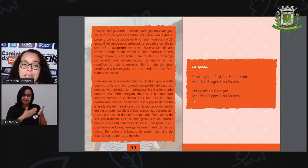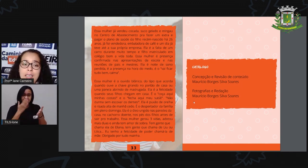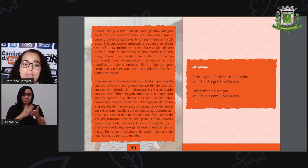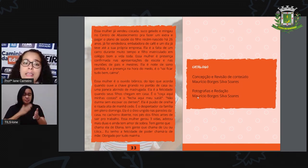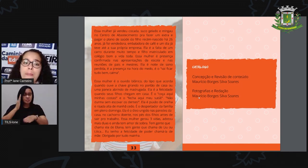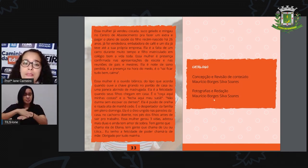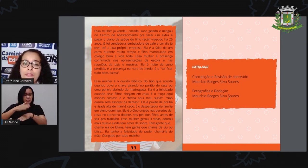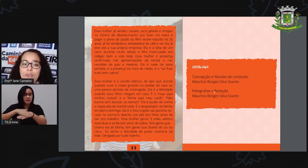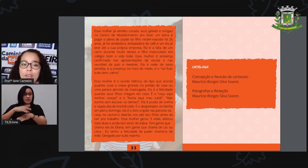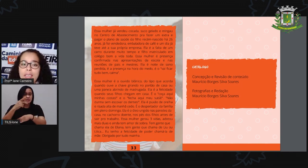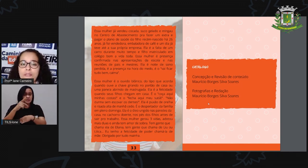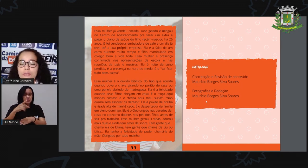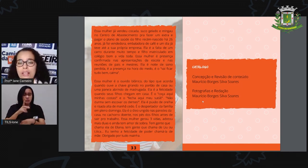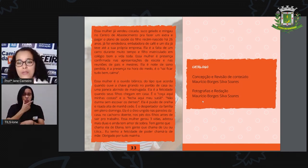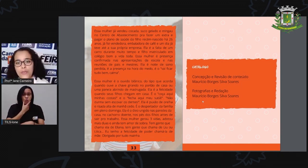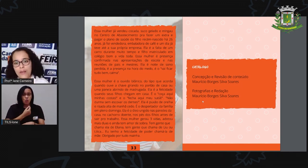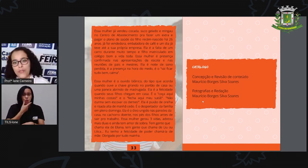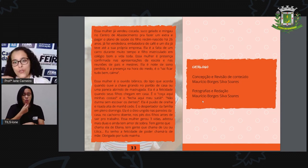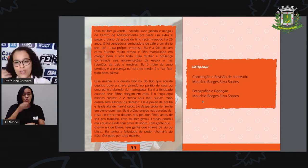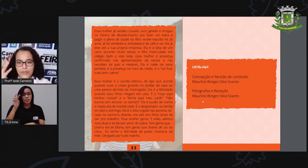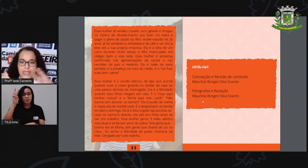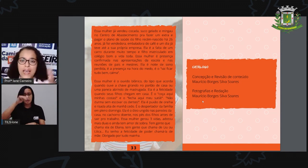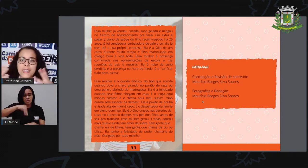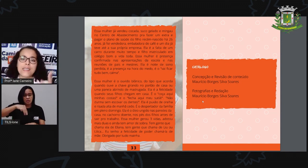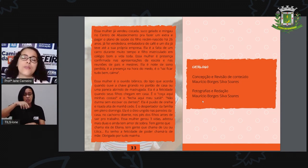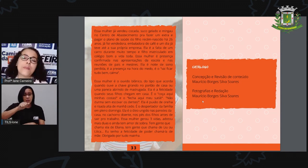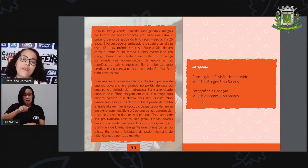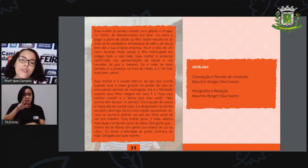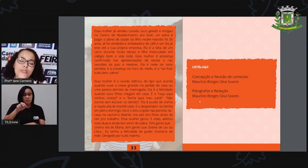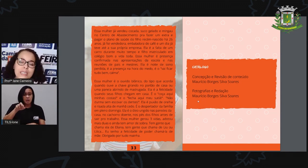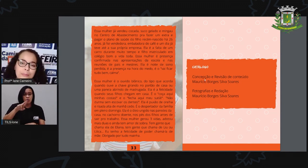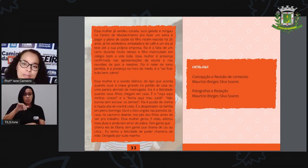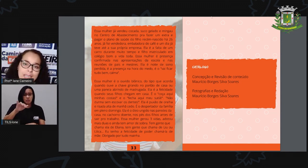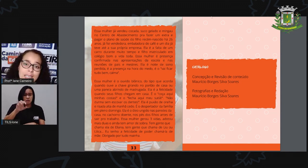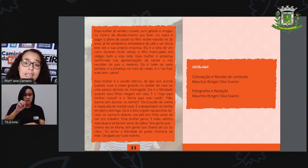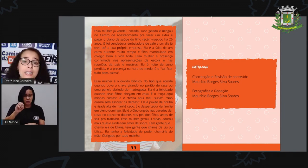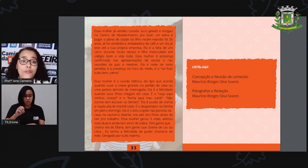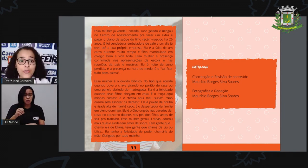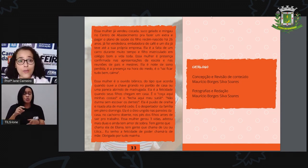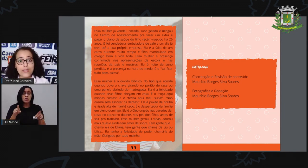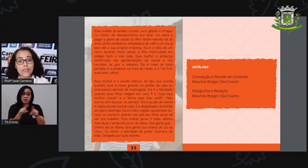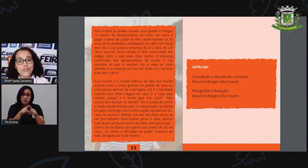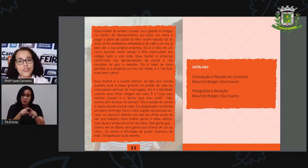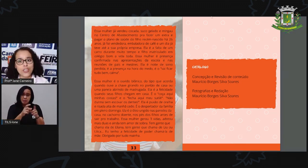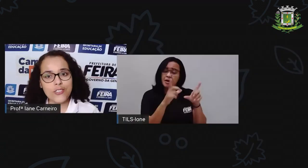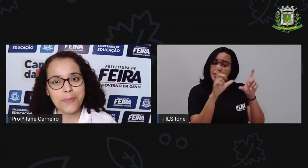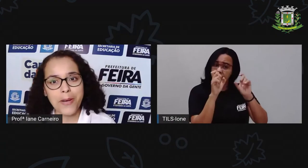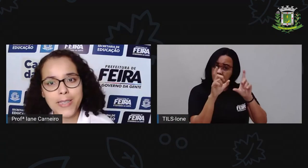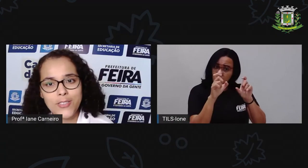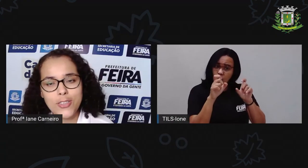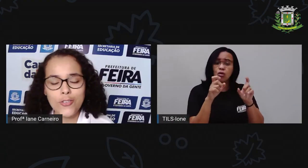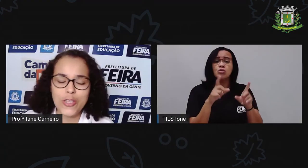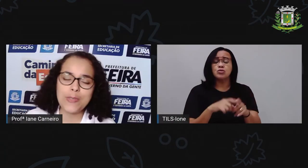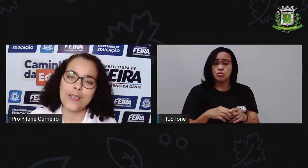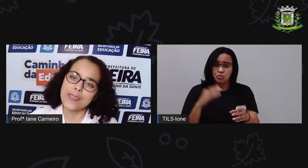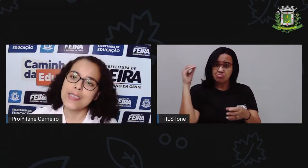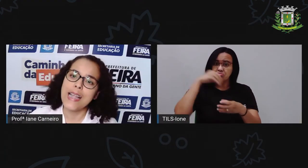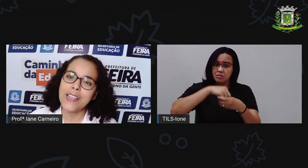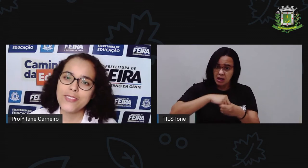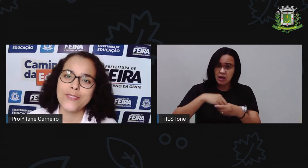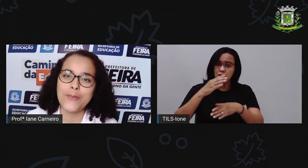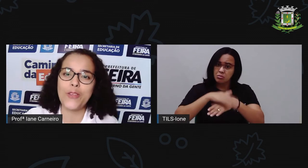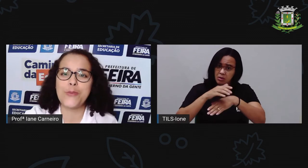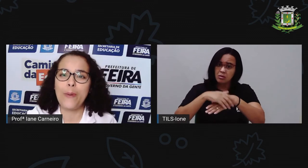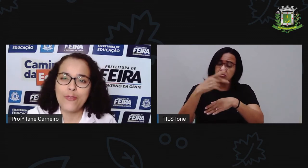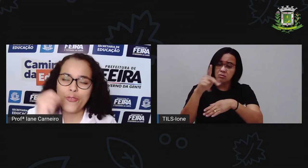Borges e também foi... A fotografia, a redação também foi feita por ele. Então, viram tanto de gente importante que nós temos em nossa